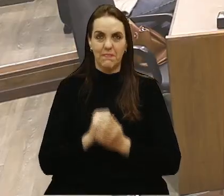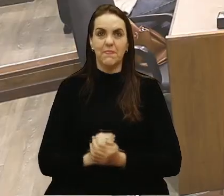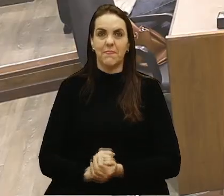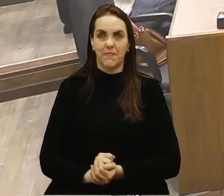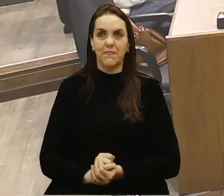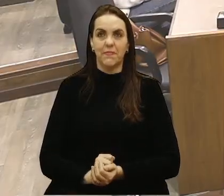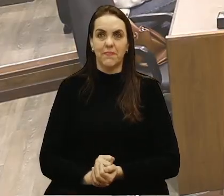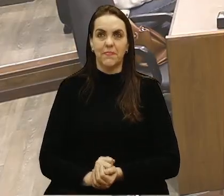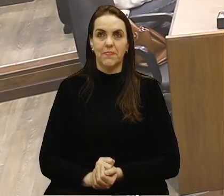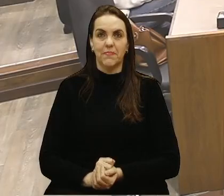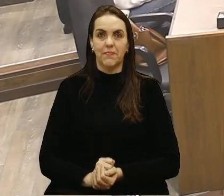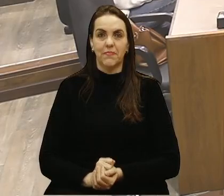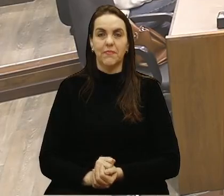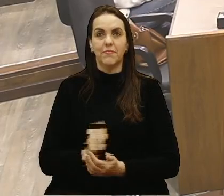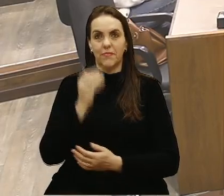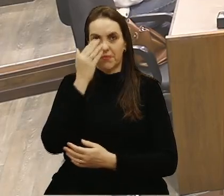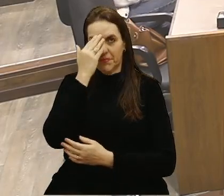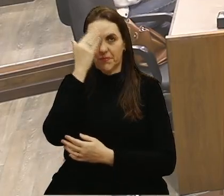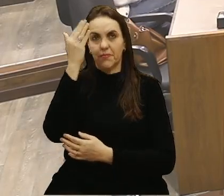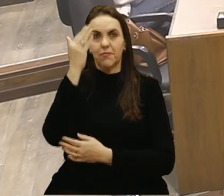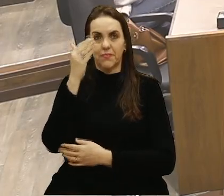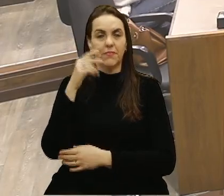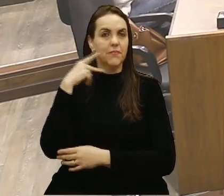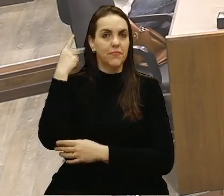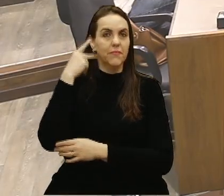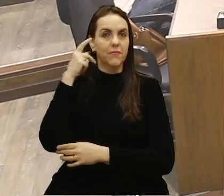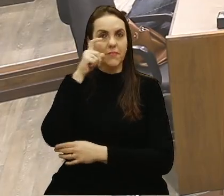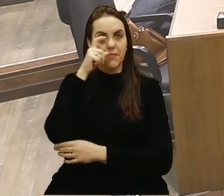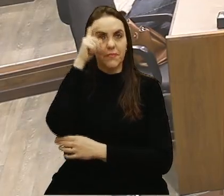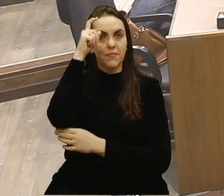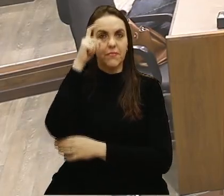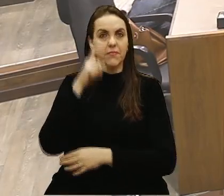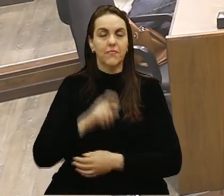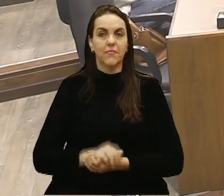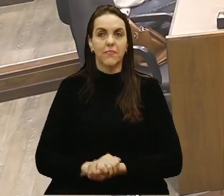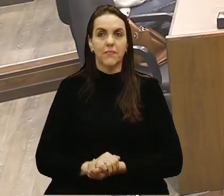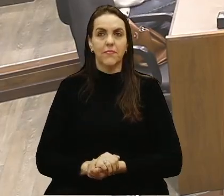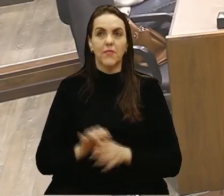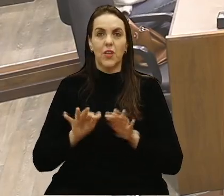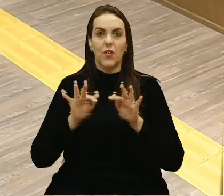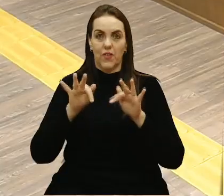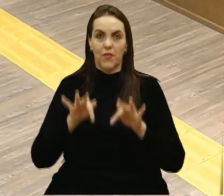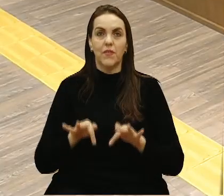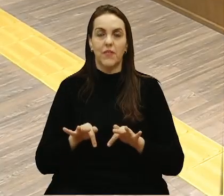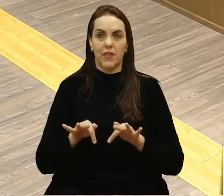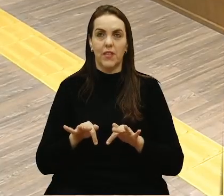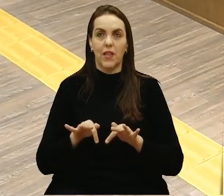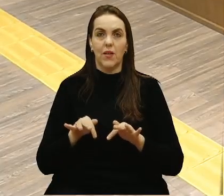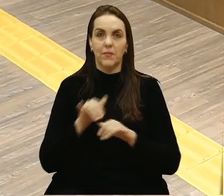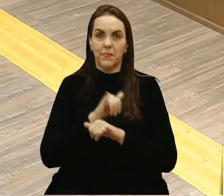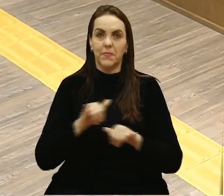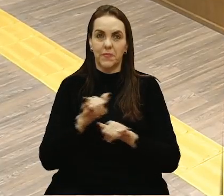manhã. Obrigado, vereador Bizi. Encerrada as pequenas